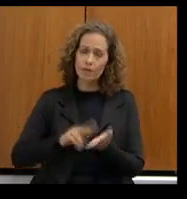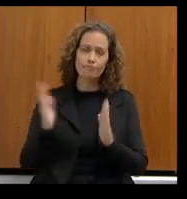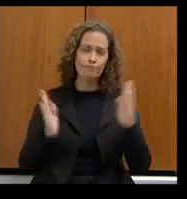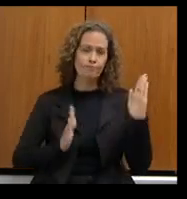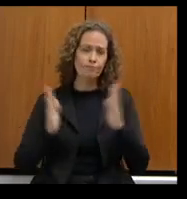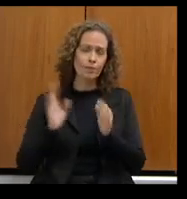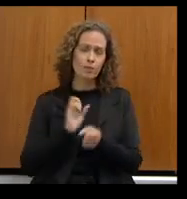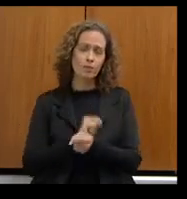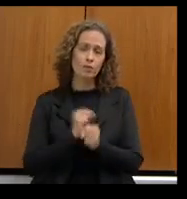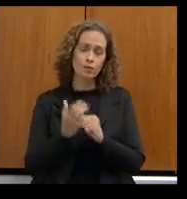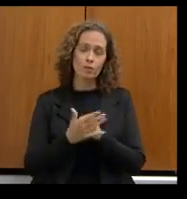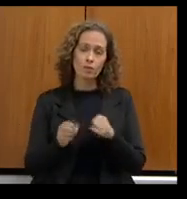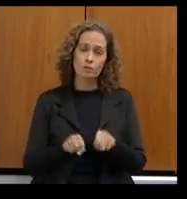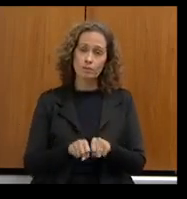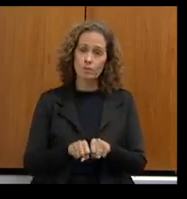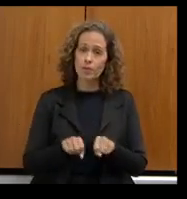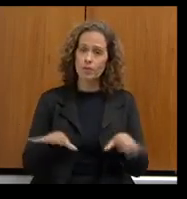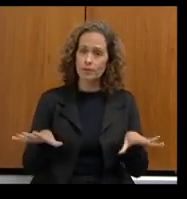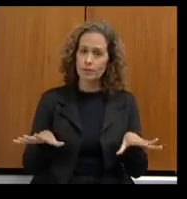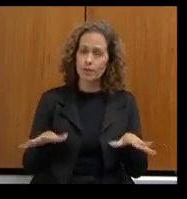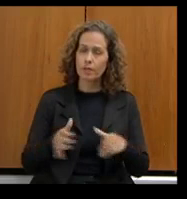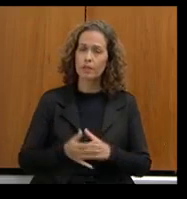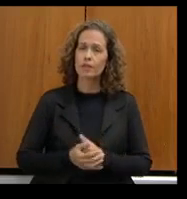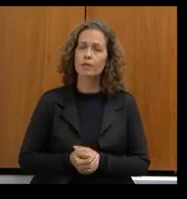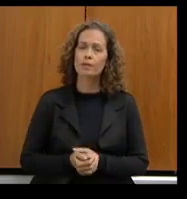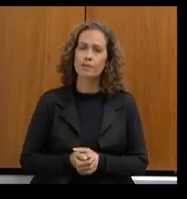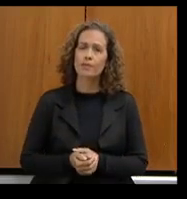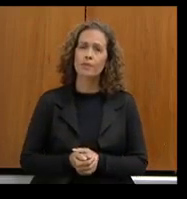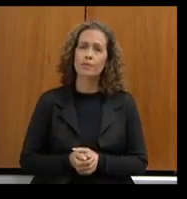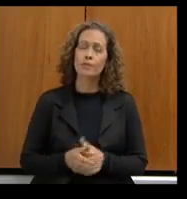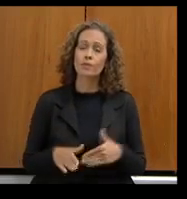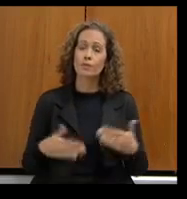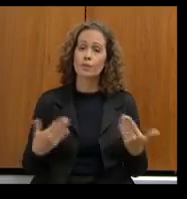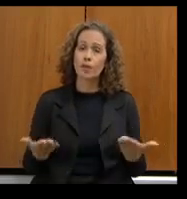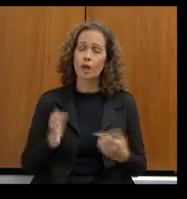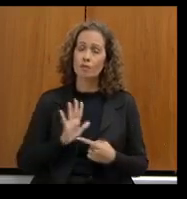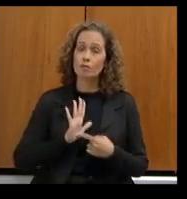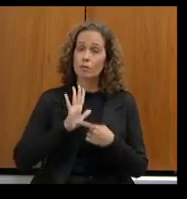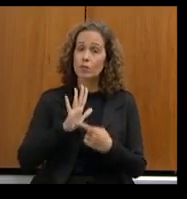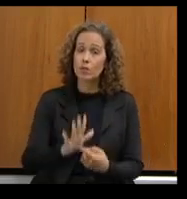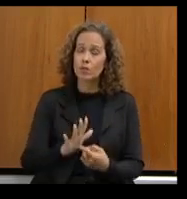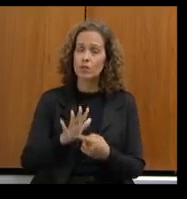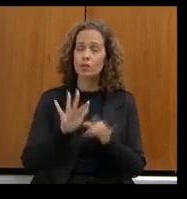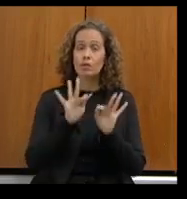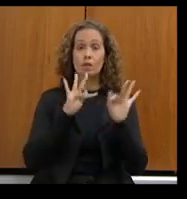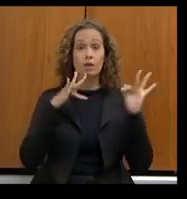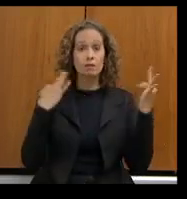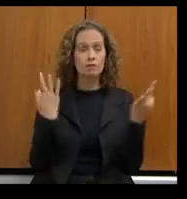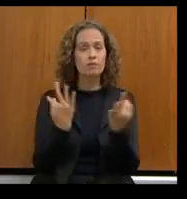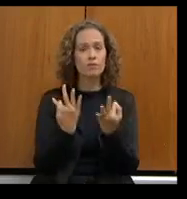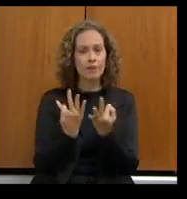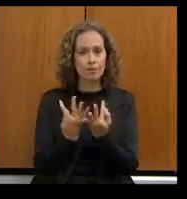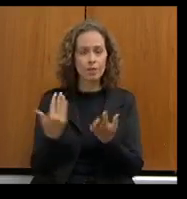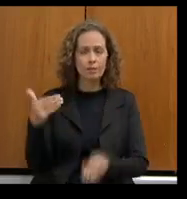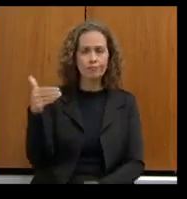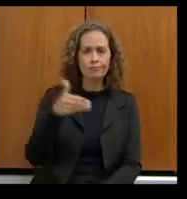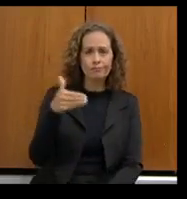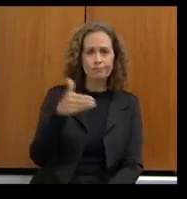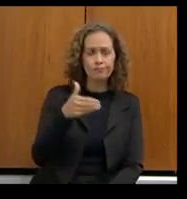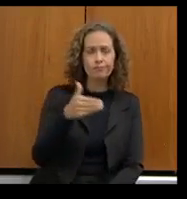poderia considerando que a presença da família é nos presídios é